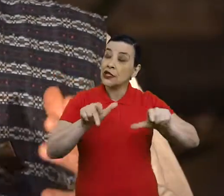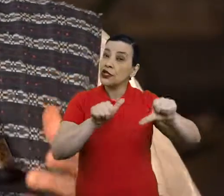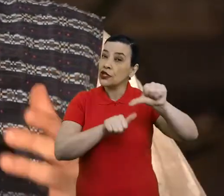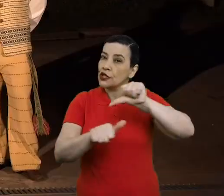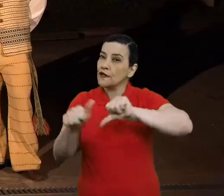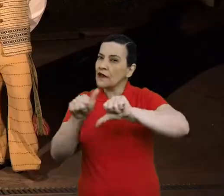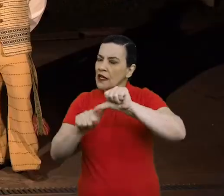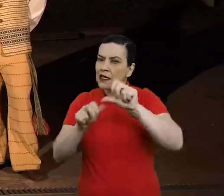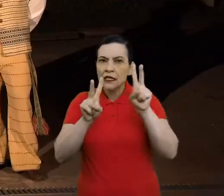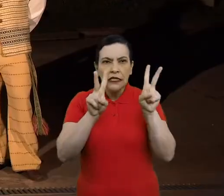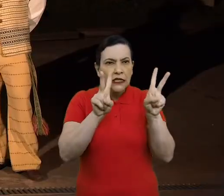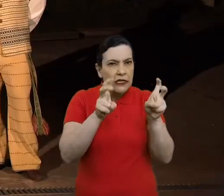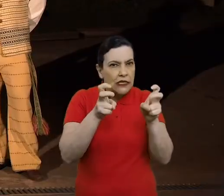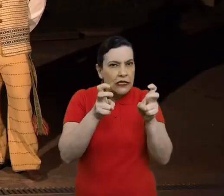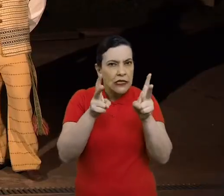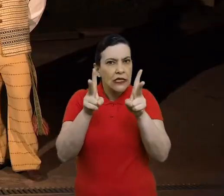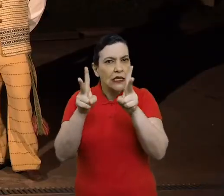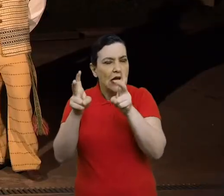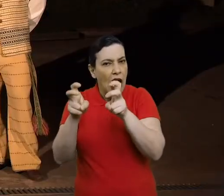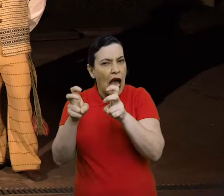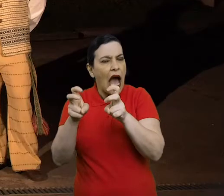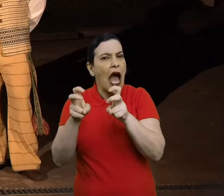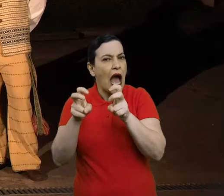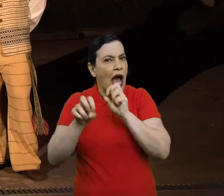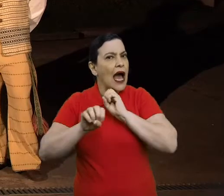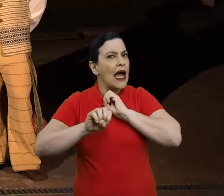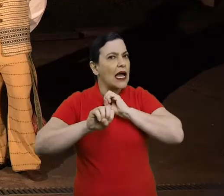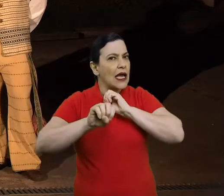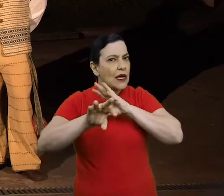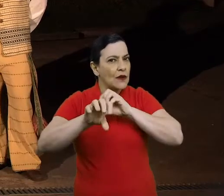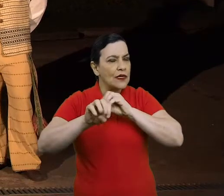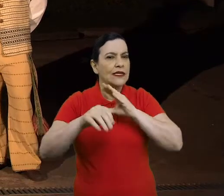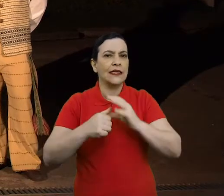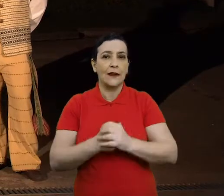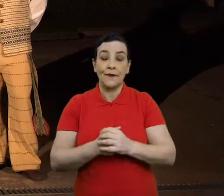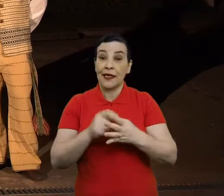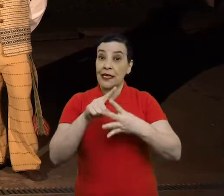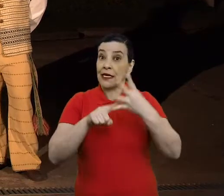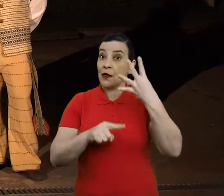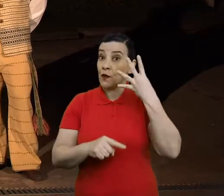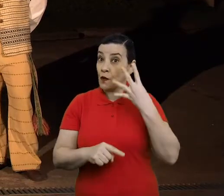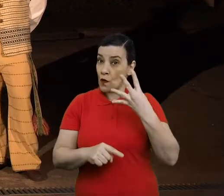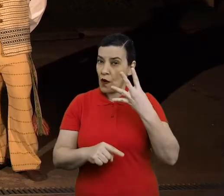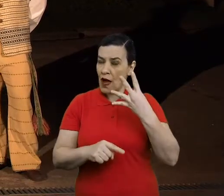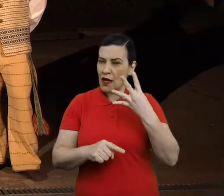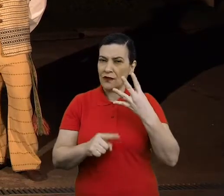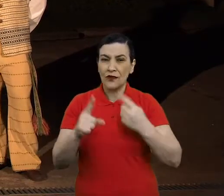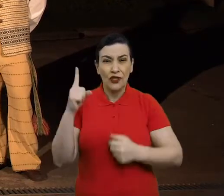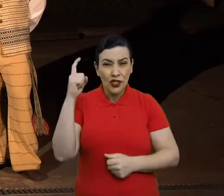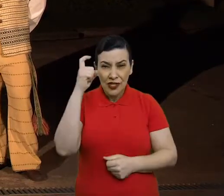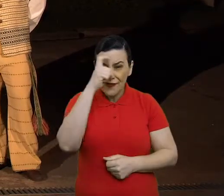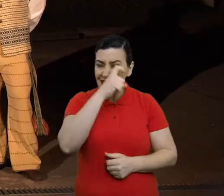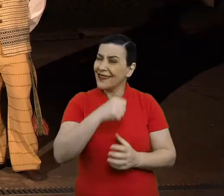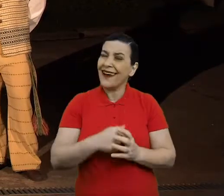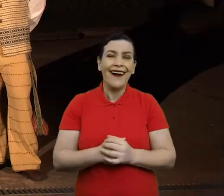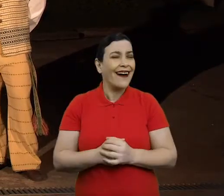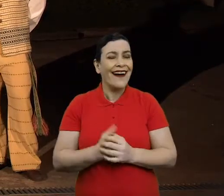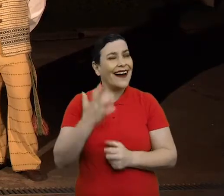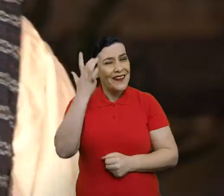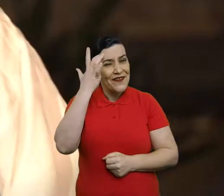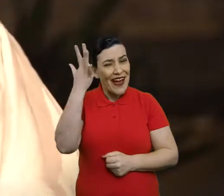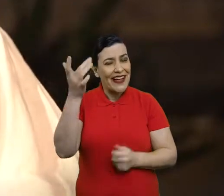diferentes. Então é só identificar e ver que é esse passo que eu ensinei. Então eles são 4 e não são muito difíceis de aprender